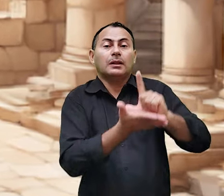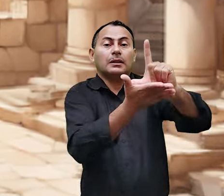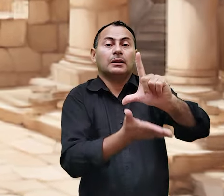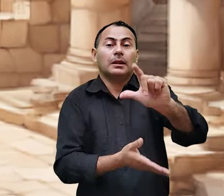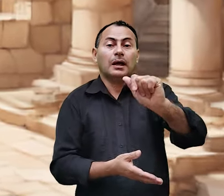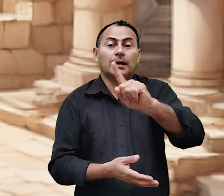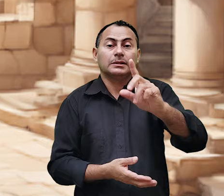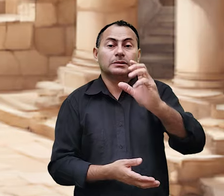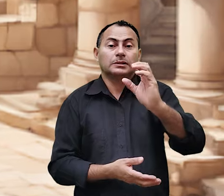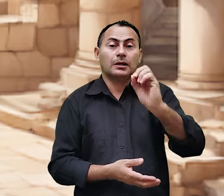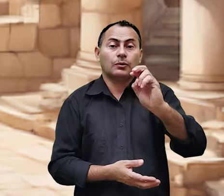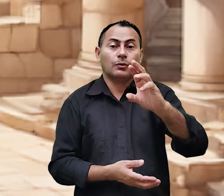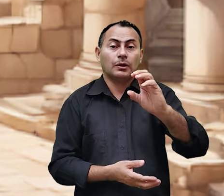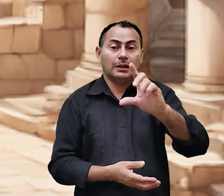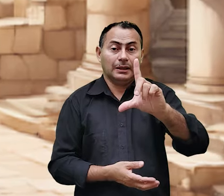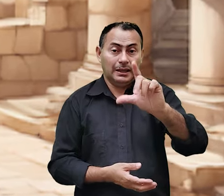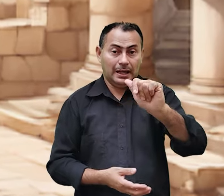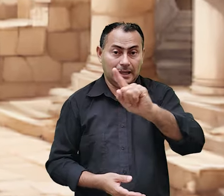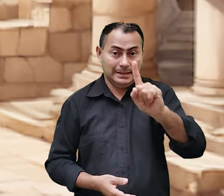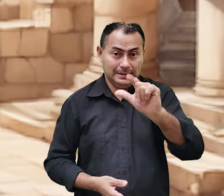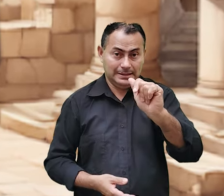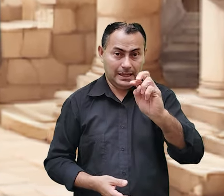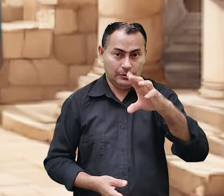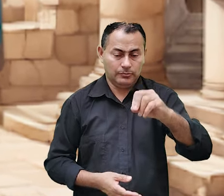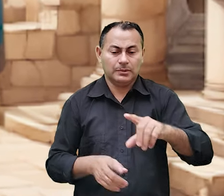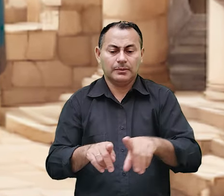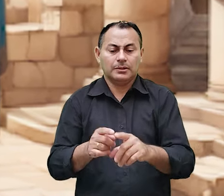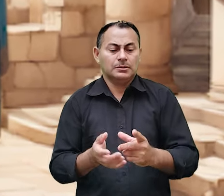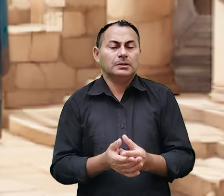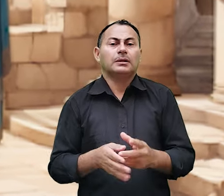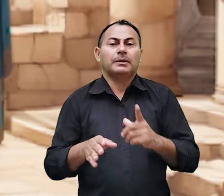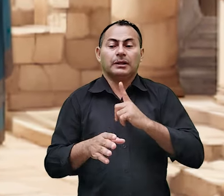pior do que a de Lázaro. Ao mesmo tempo, não poderia haver vida